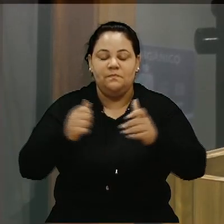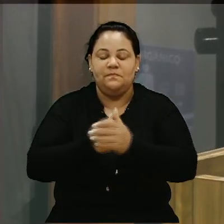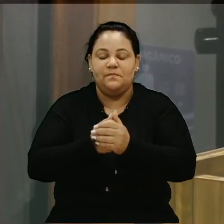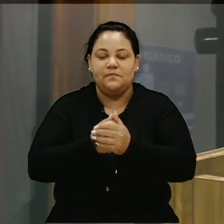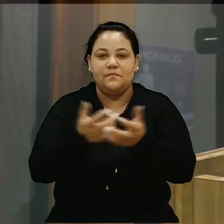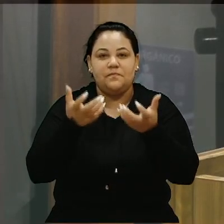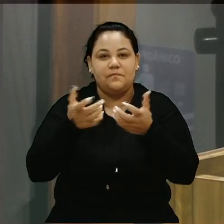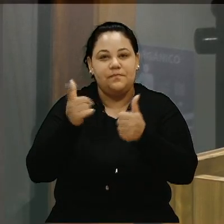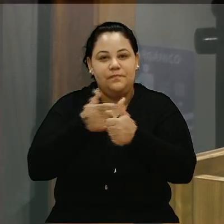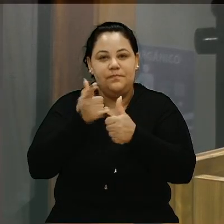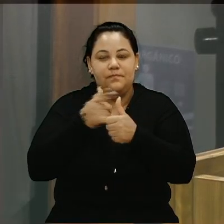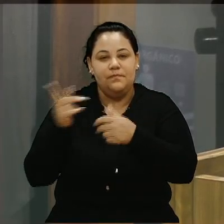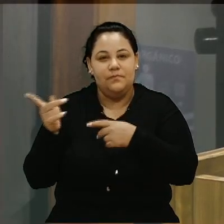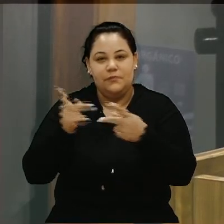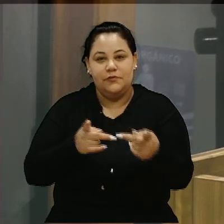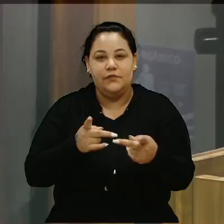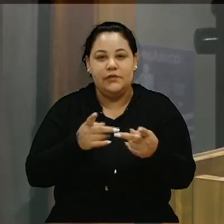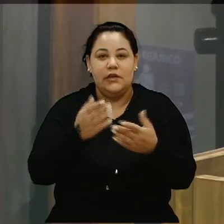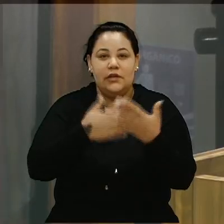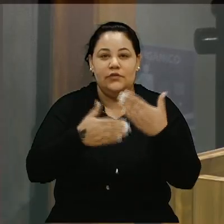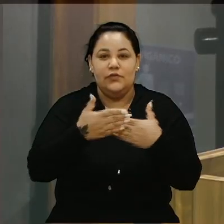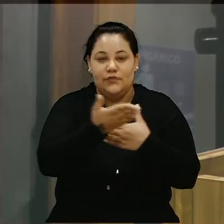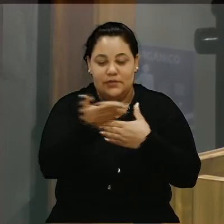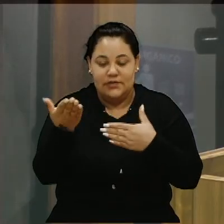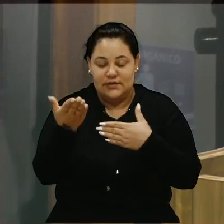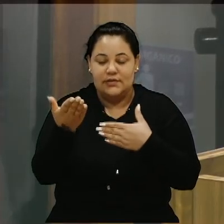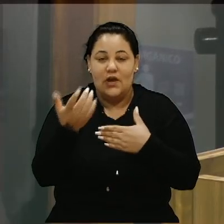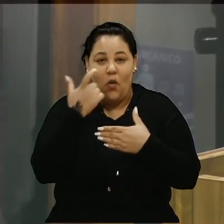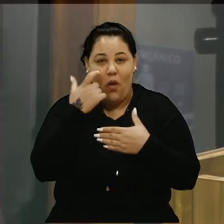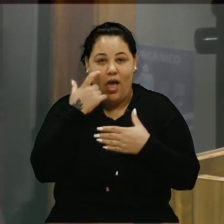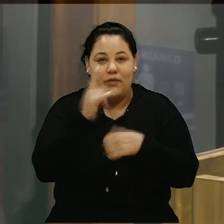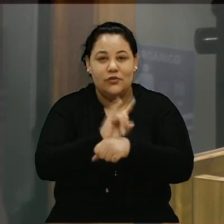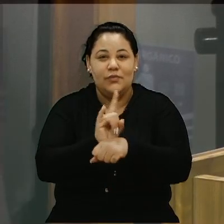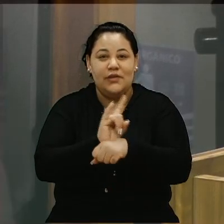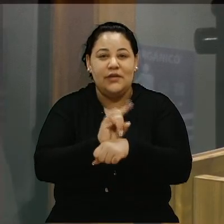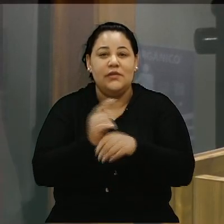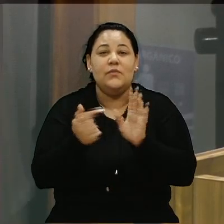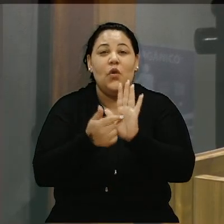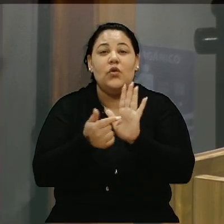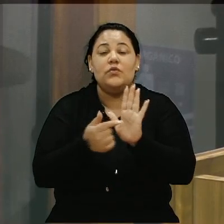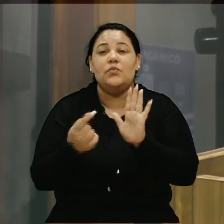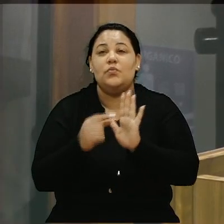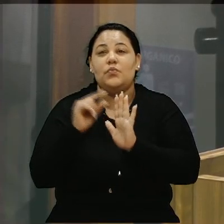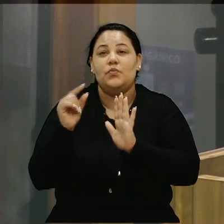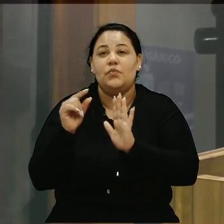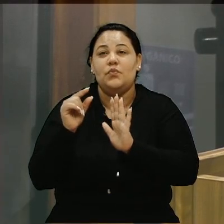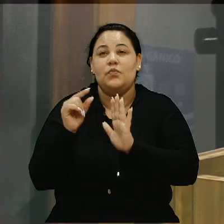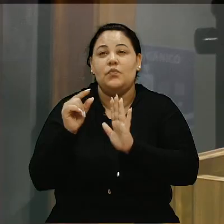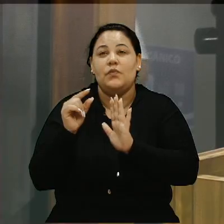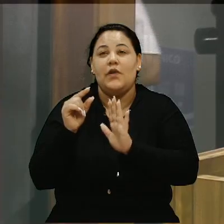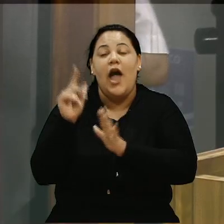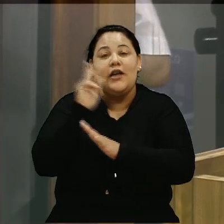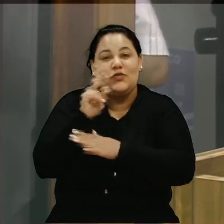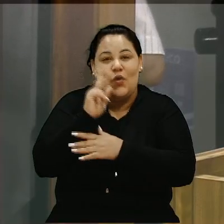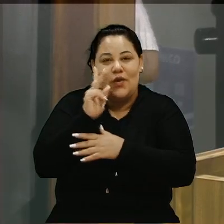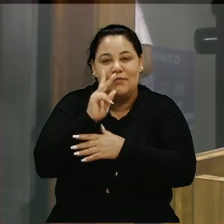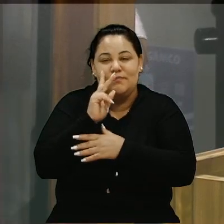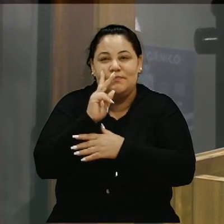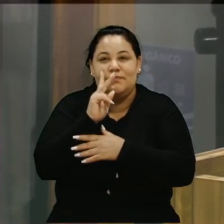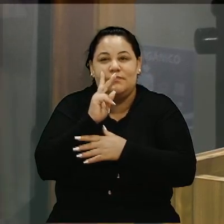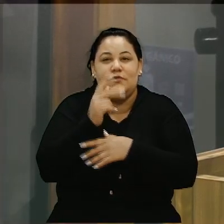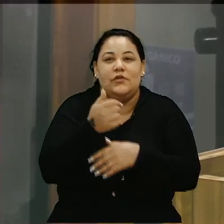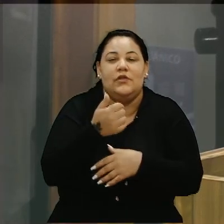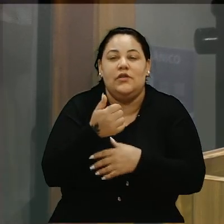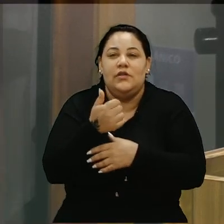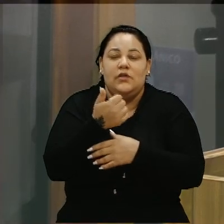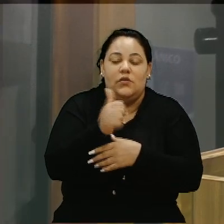primeiramente convidar todos a prestigiar o documentário que registra um pouco dessa história. Foram 11 anos de atividade ali na Rua Tronca,